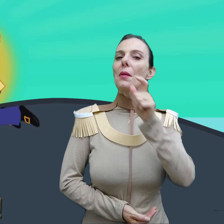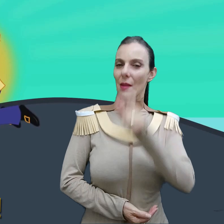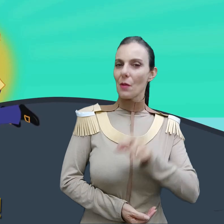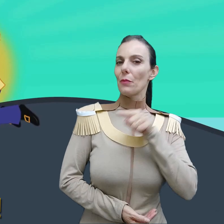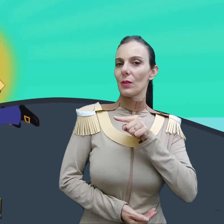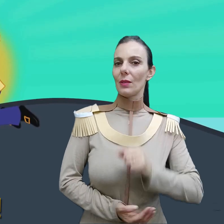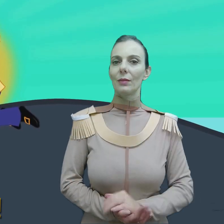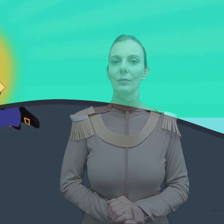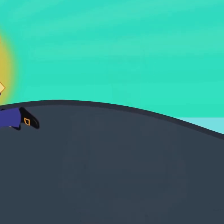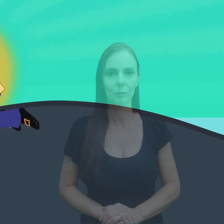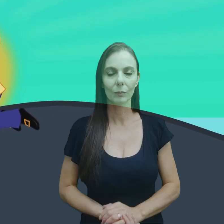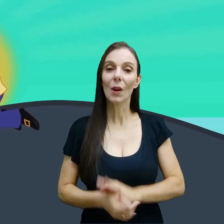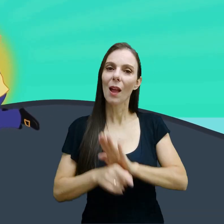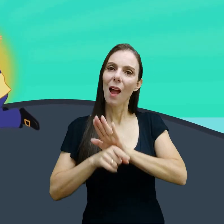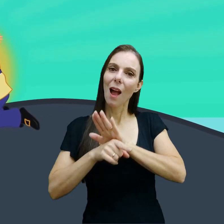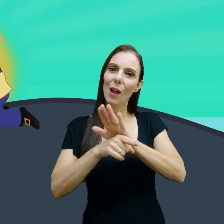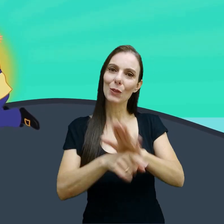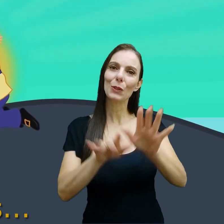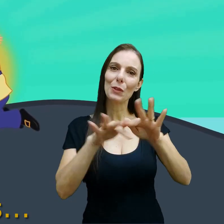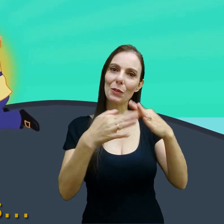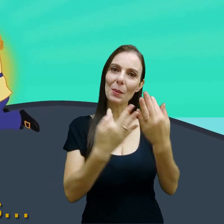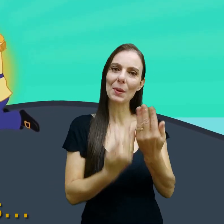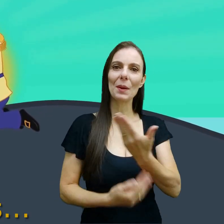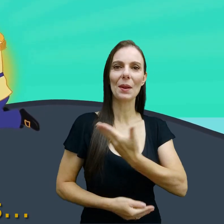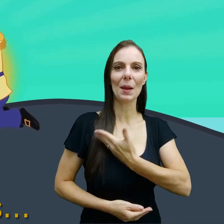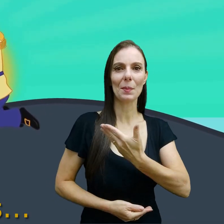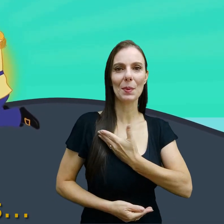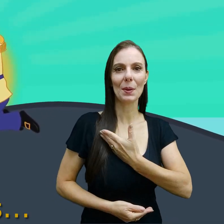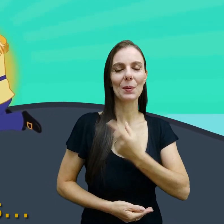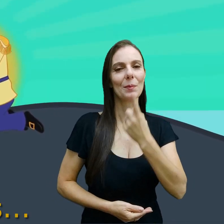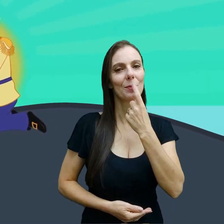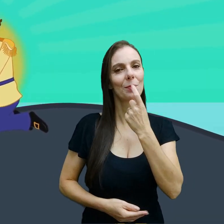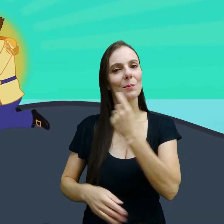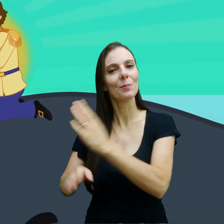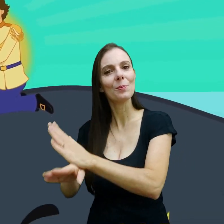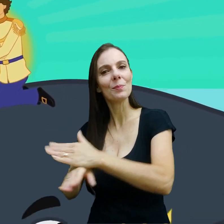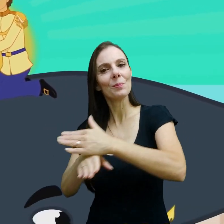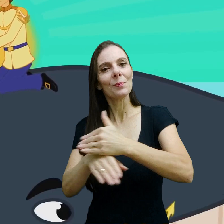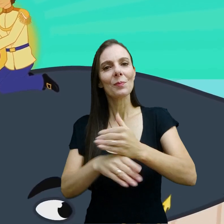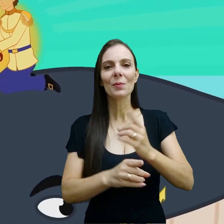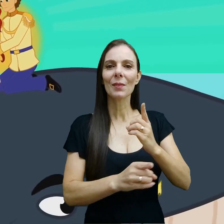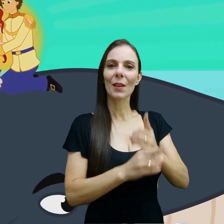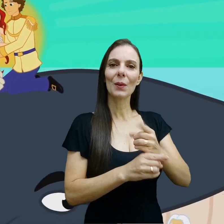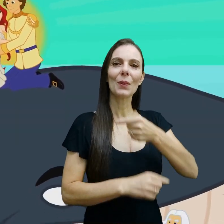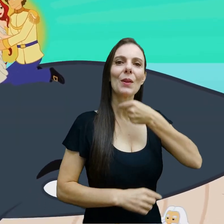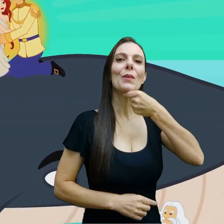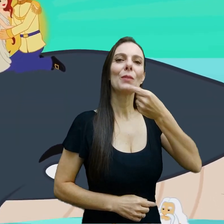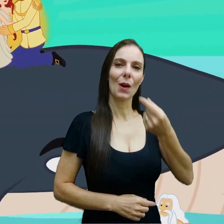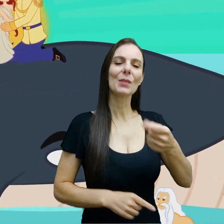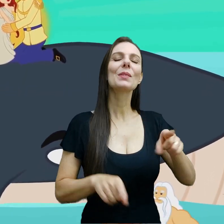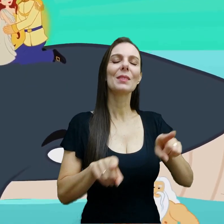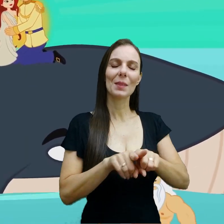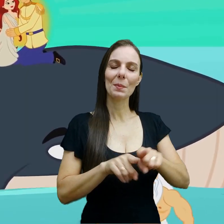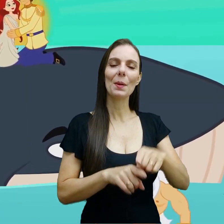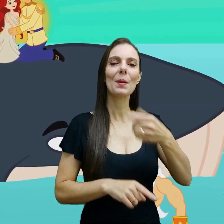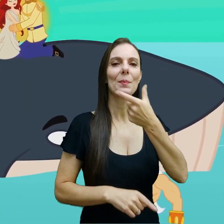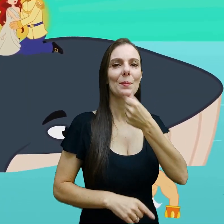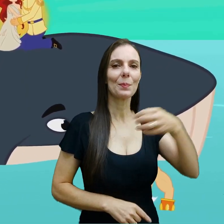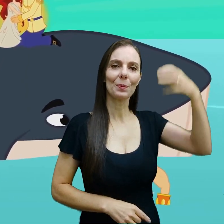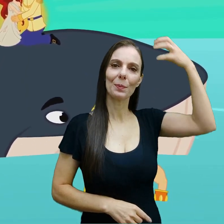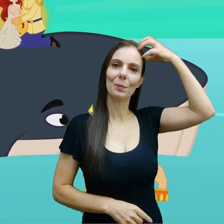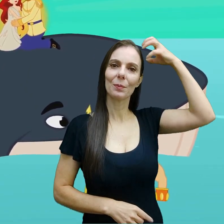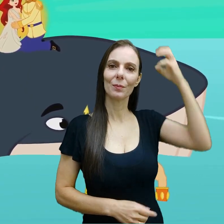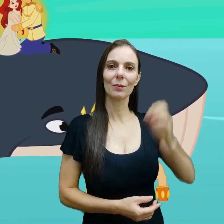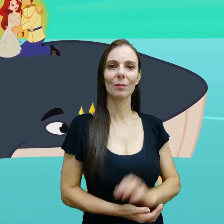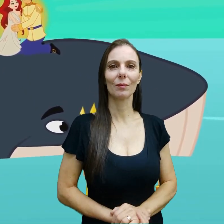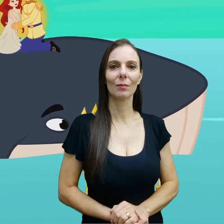Eu sabia que era você. Com a ajuda de sua família e amigos, Ariel finalmente encontrou sua voz e o